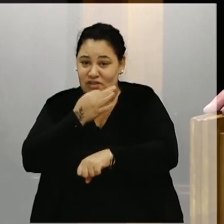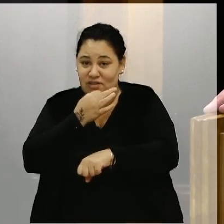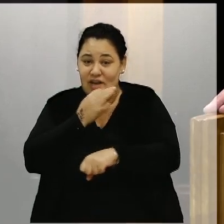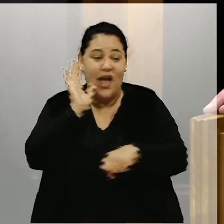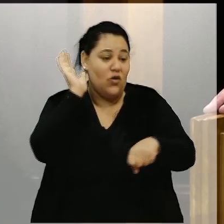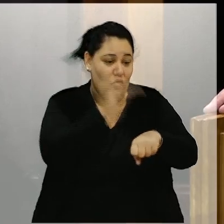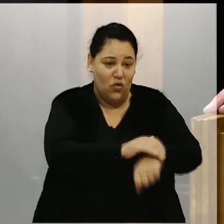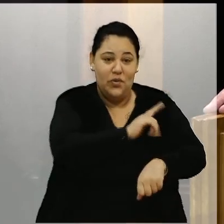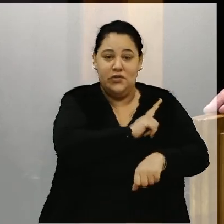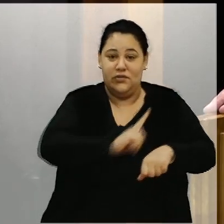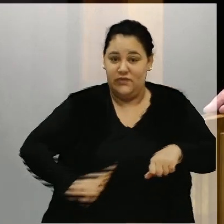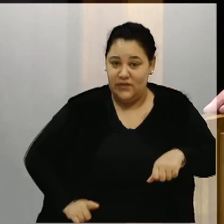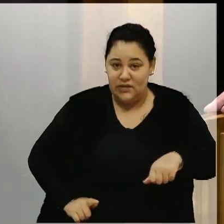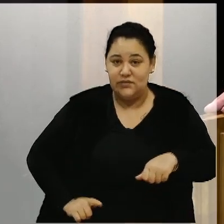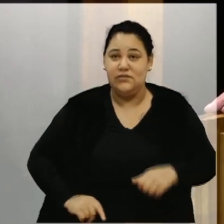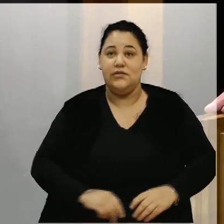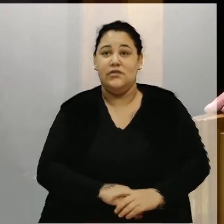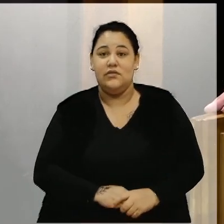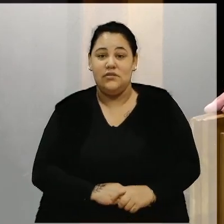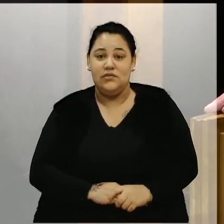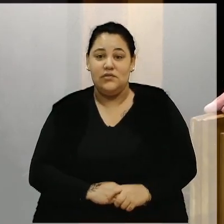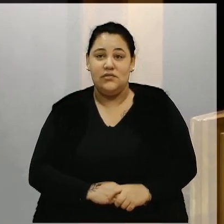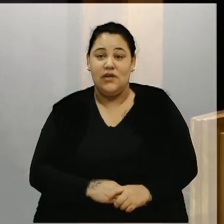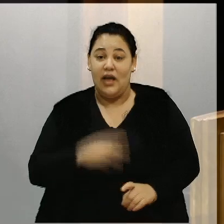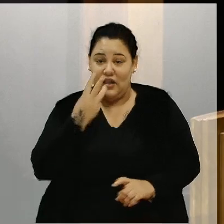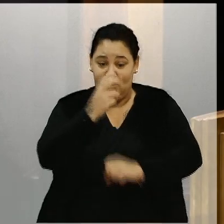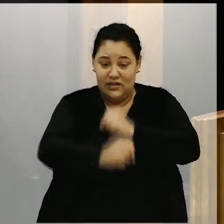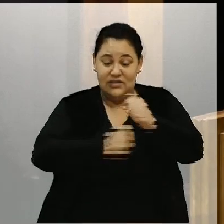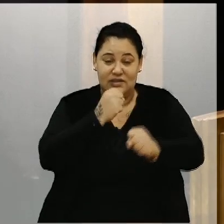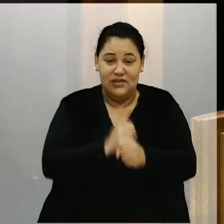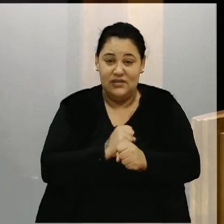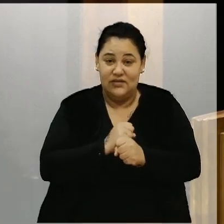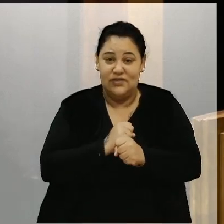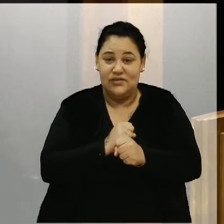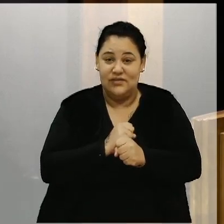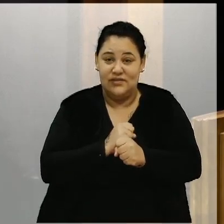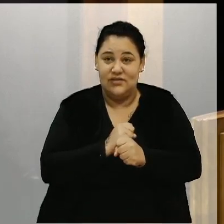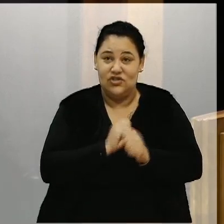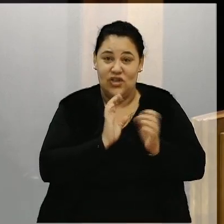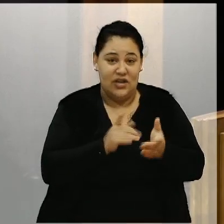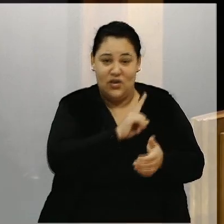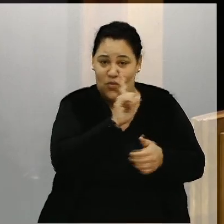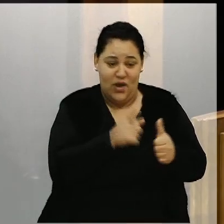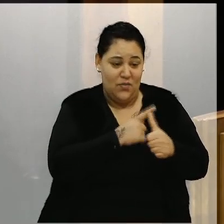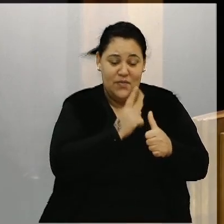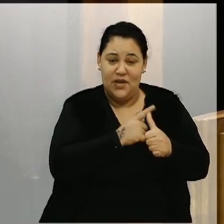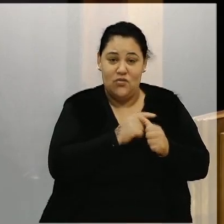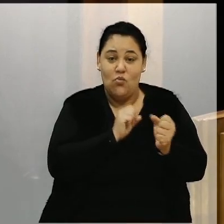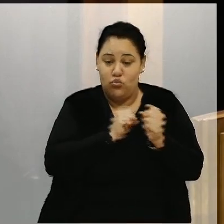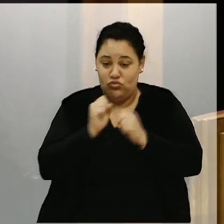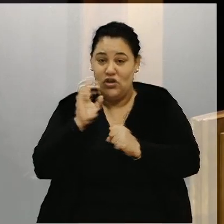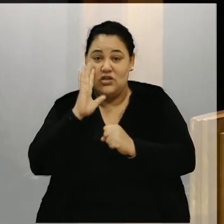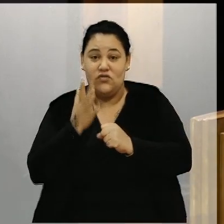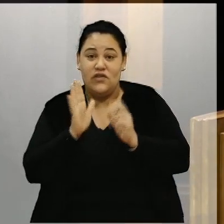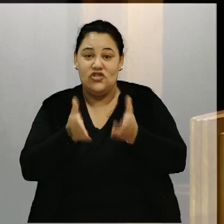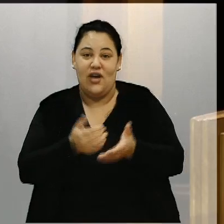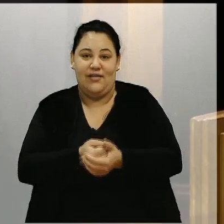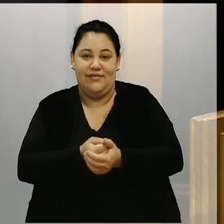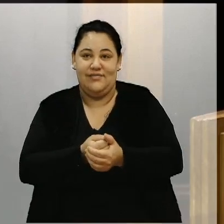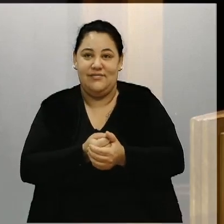governo. É 3 anos de governo, não é o primeiro ano. Podiam ter resolvido. Milhares